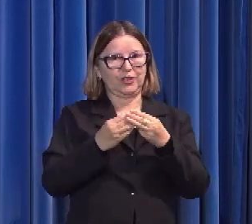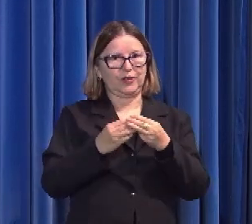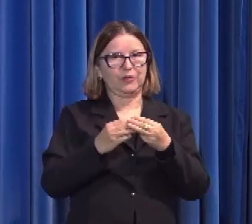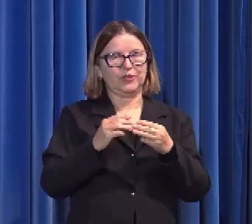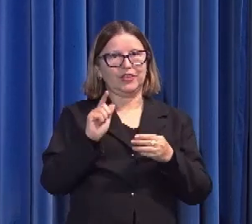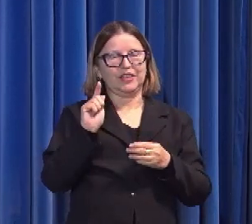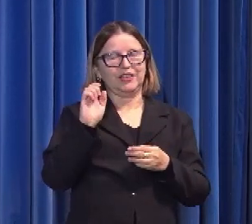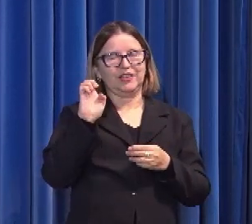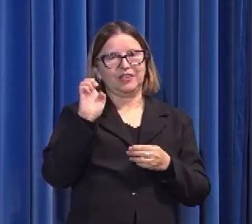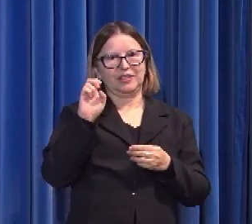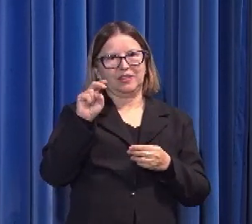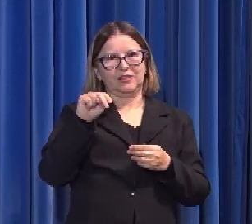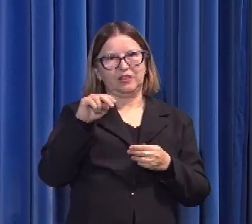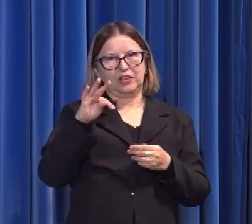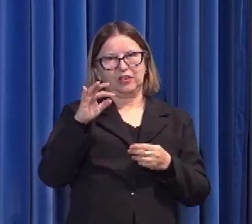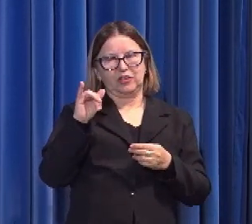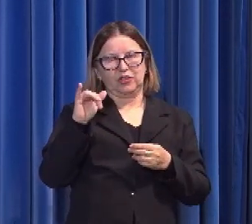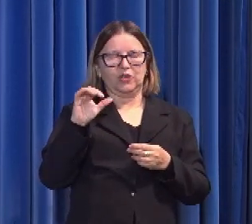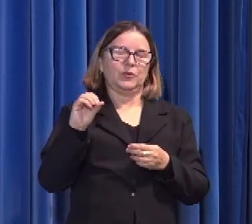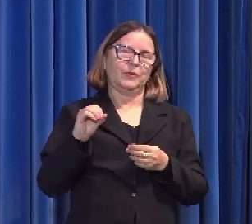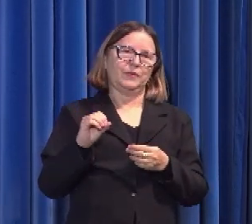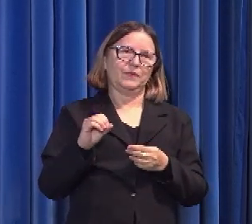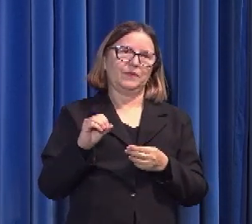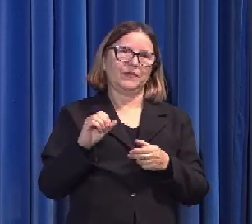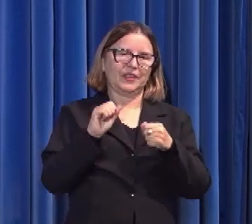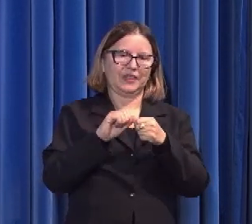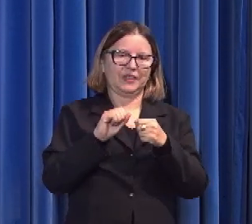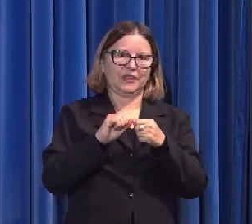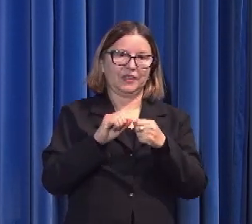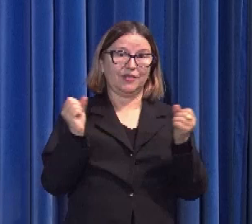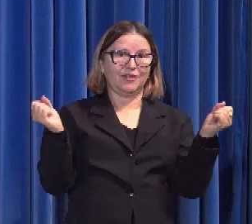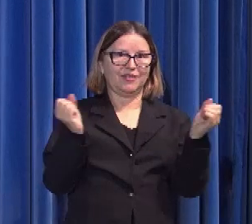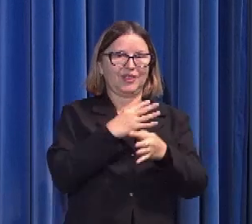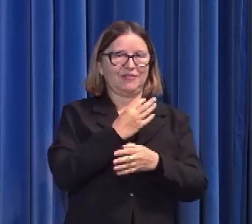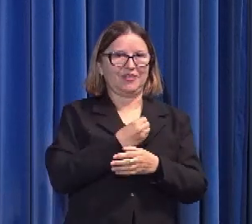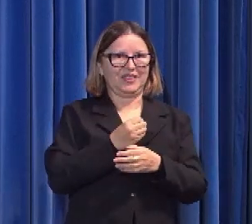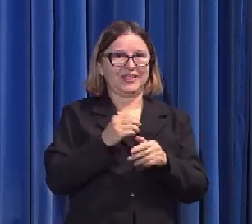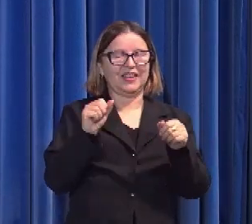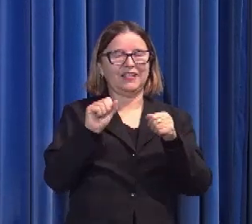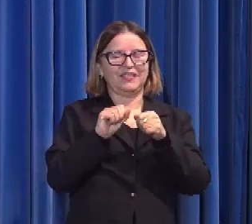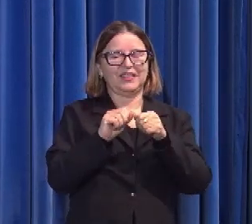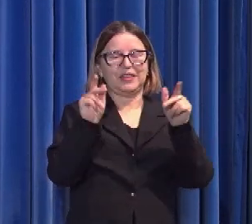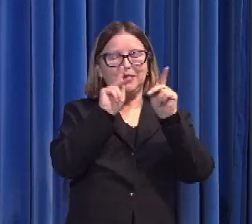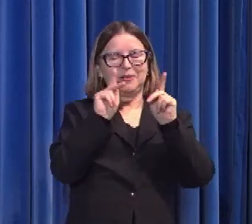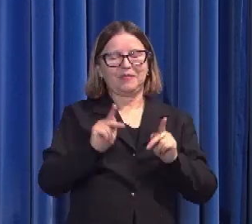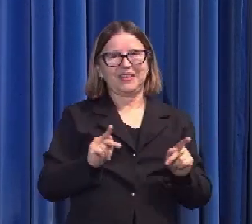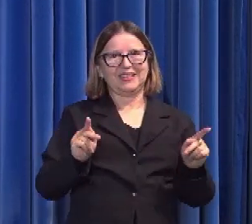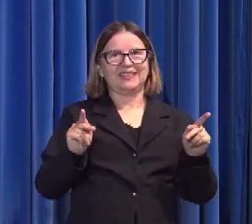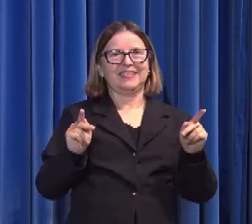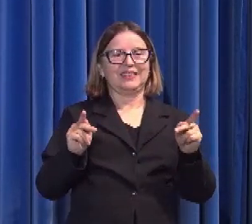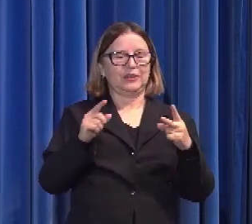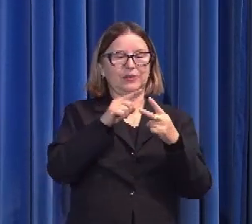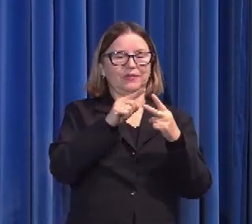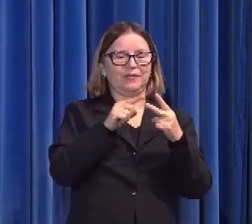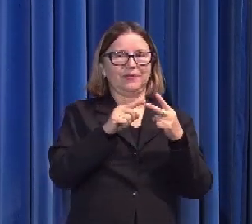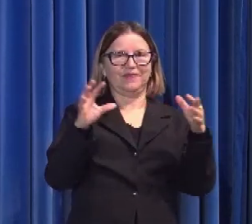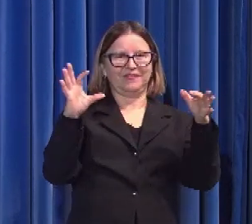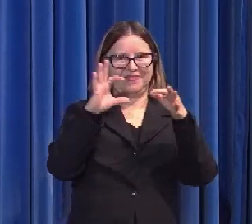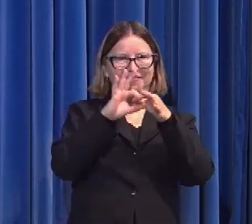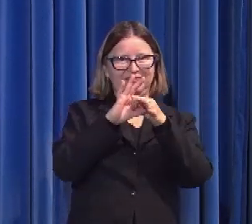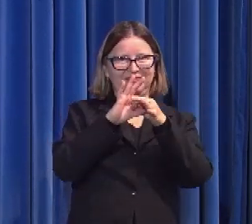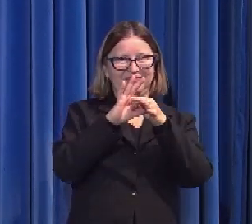criasse em si mesmo um novo homem fazendo a paz e reconciliasse ambos judeus